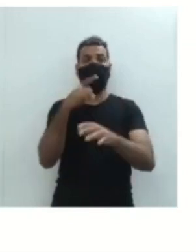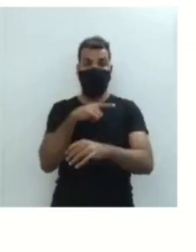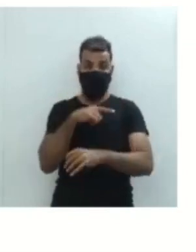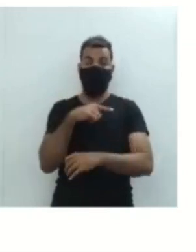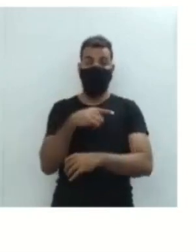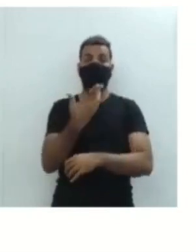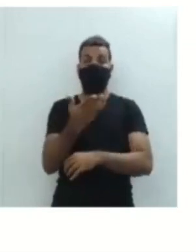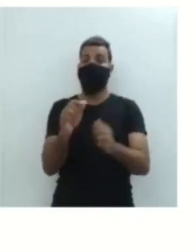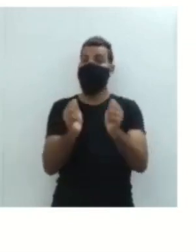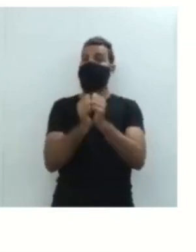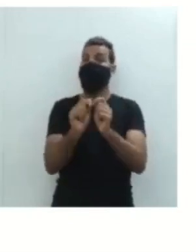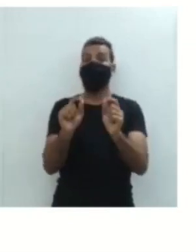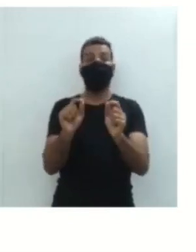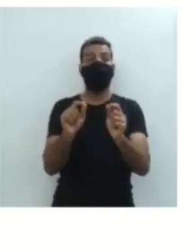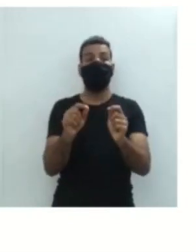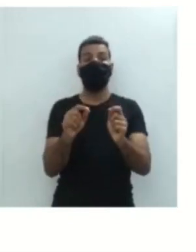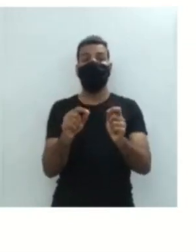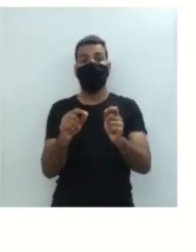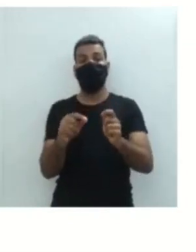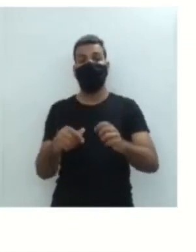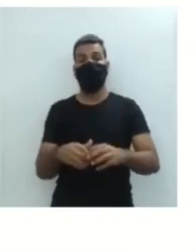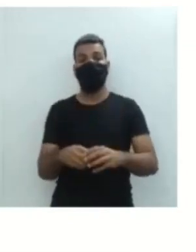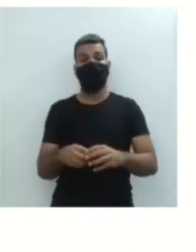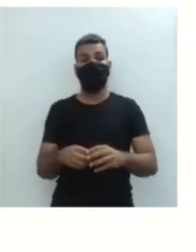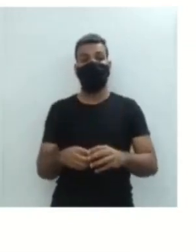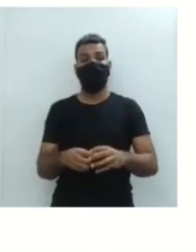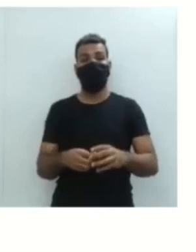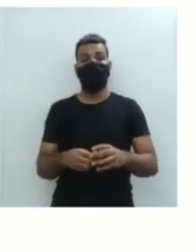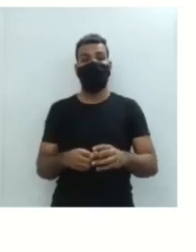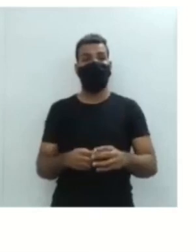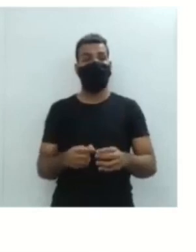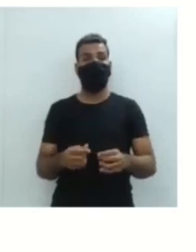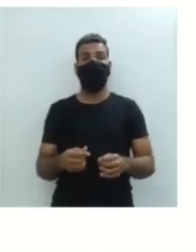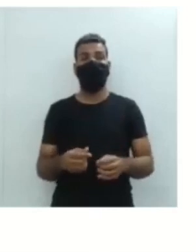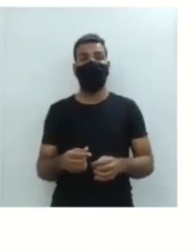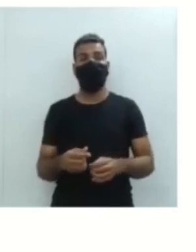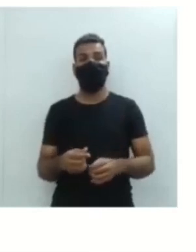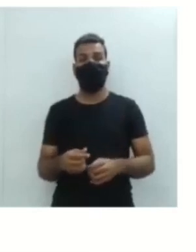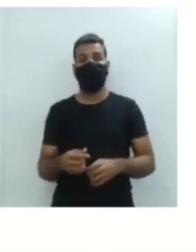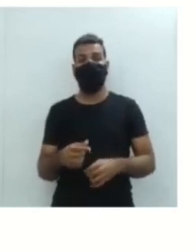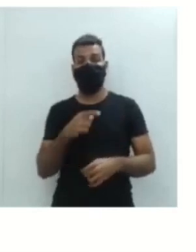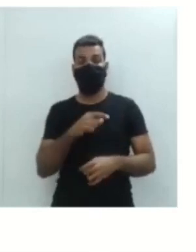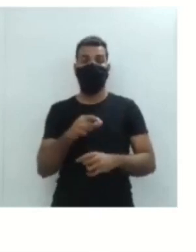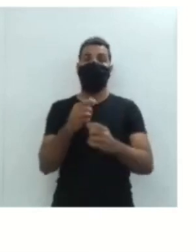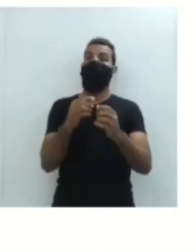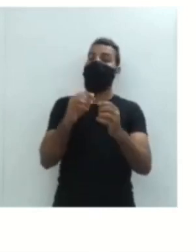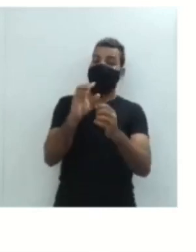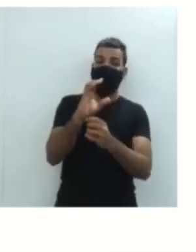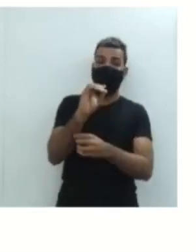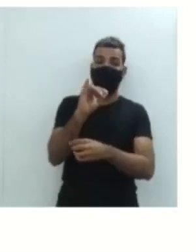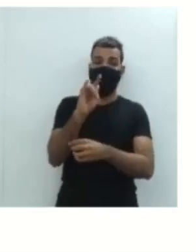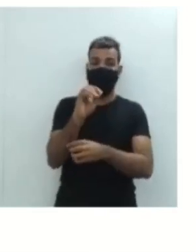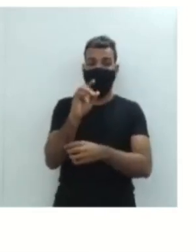junto com o nosso chamado backing que é o nosso código fonte de fato então